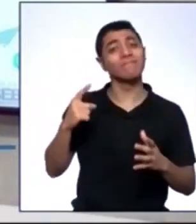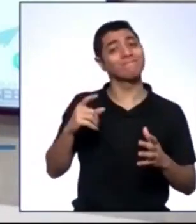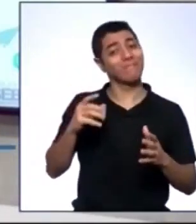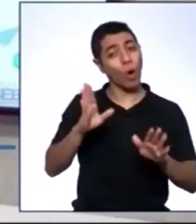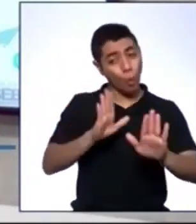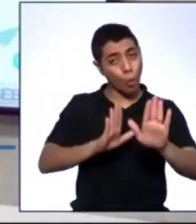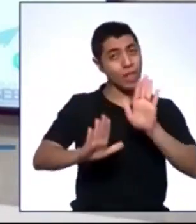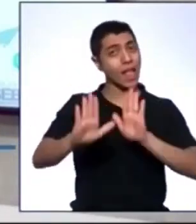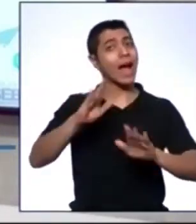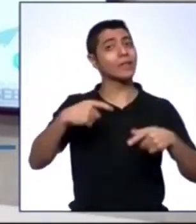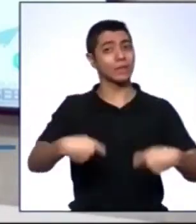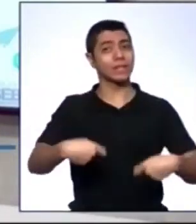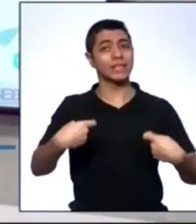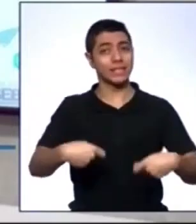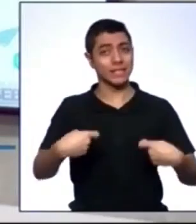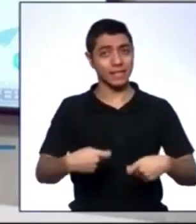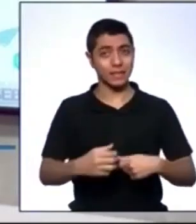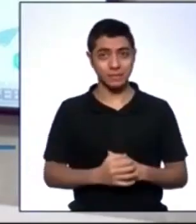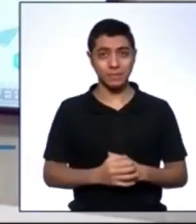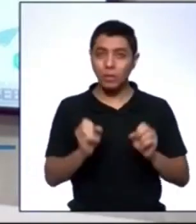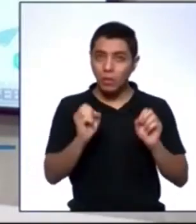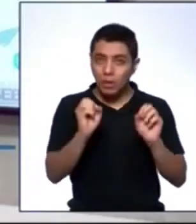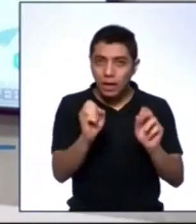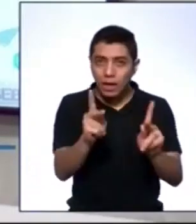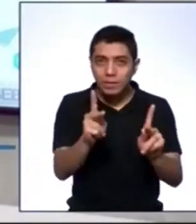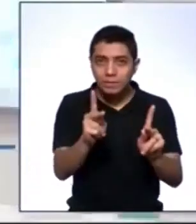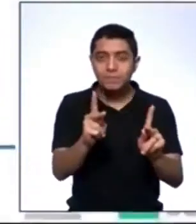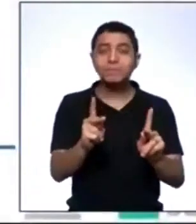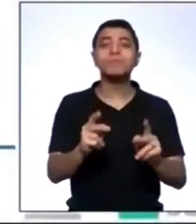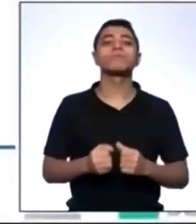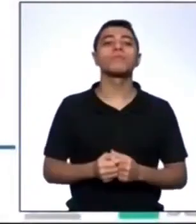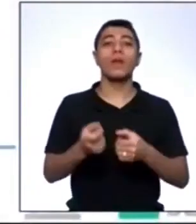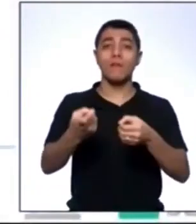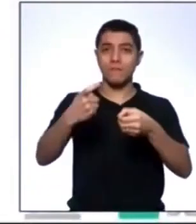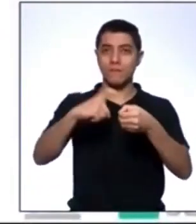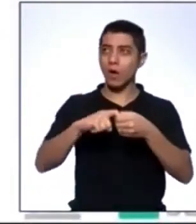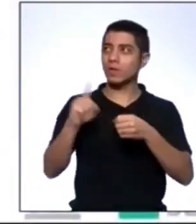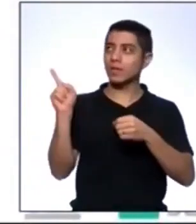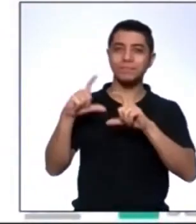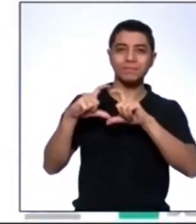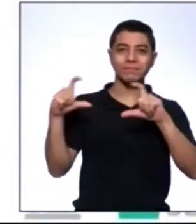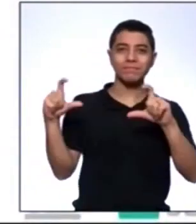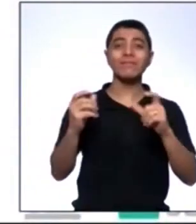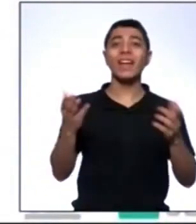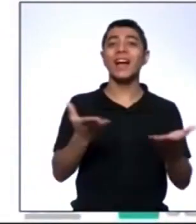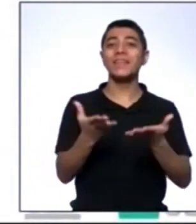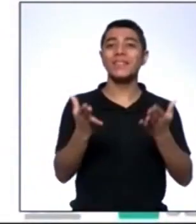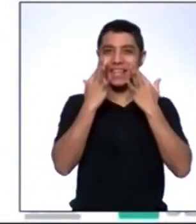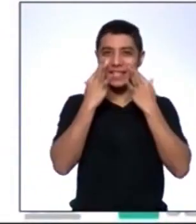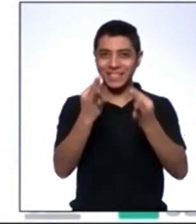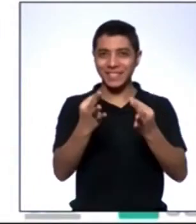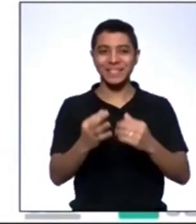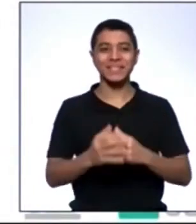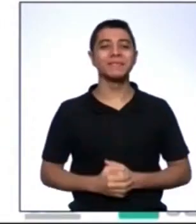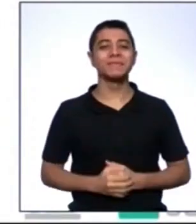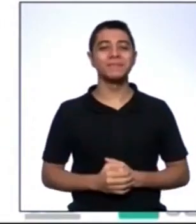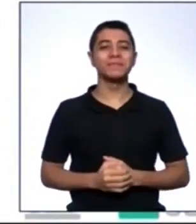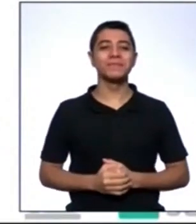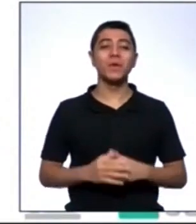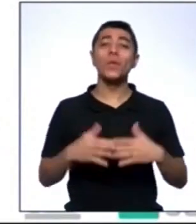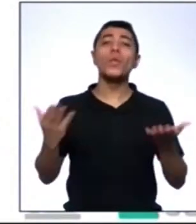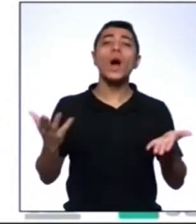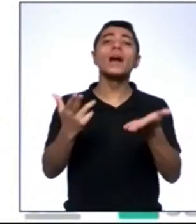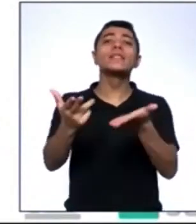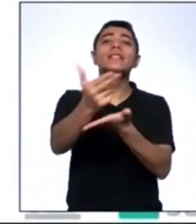ser tomados. Vamos voltar para aquela questão lá, irmão? Acho que agora, faz aí para mim, ó. Qual das figuras tem mais a ver com